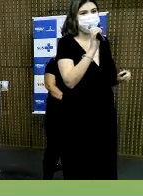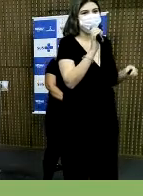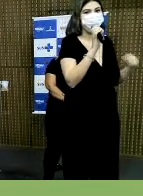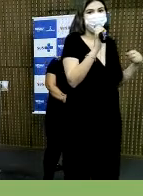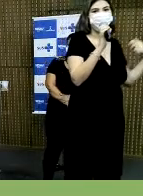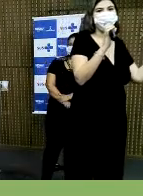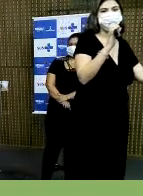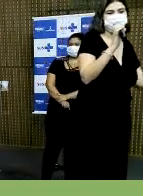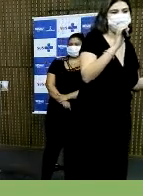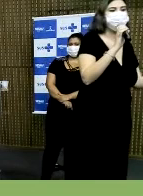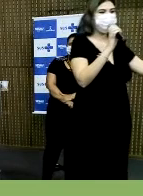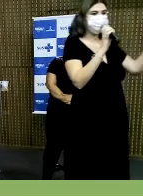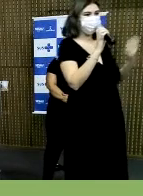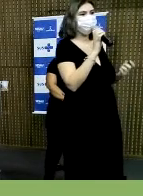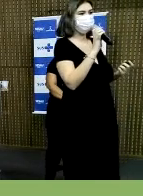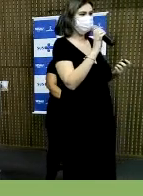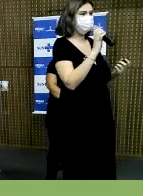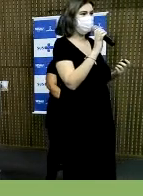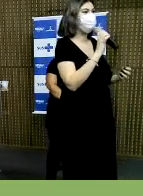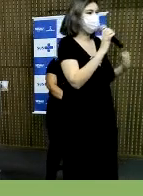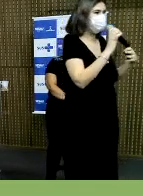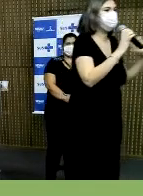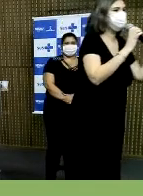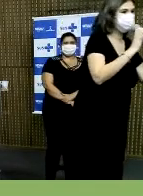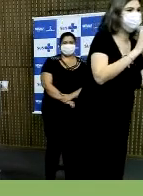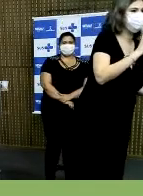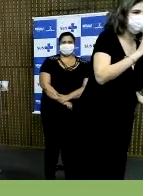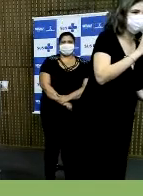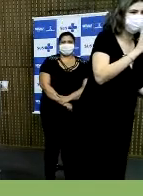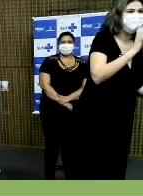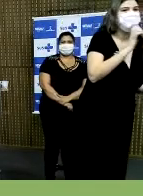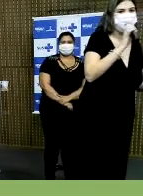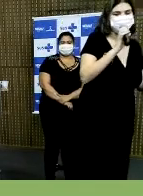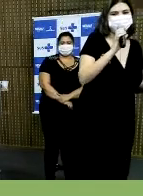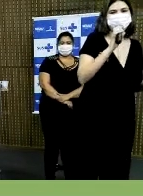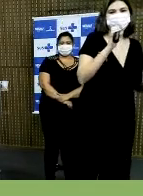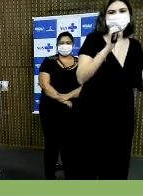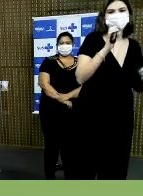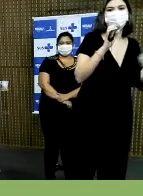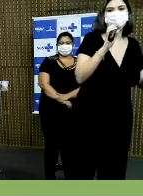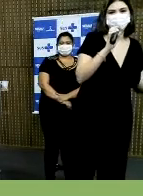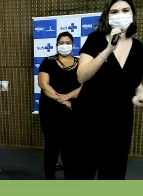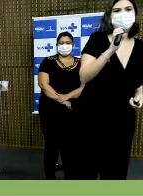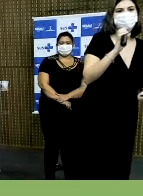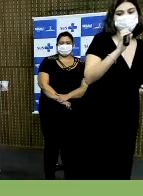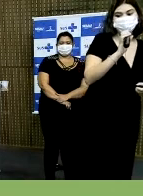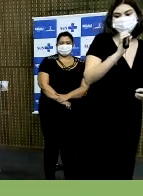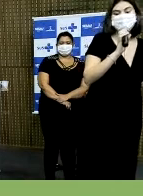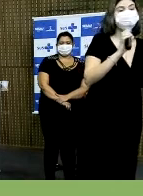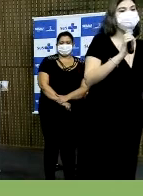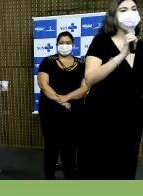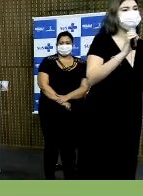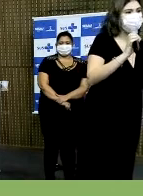Ou seja, de outras queixas, eles procuram atendimento. Nós fazemos essa consulta. Mas, necessariamente, a puericultura é algo que